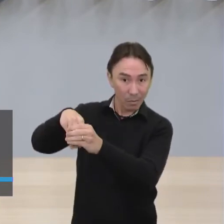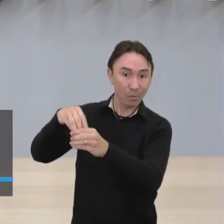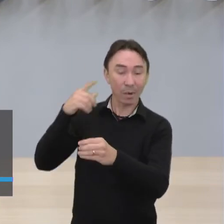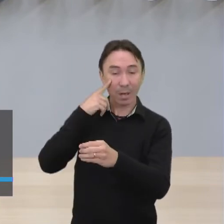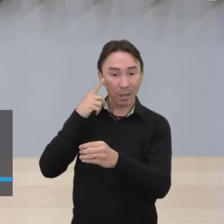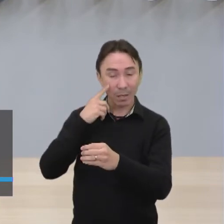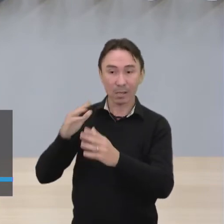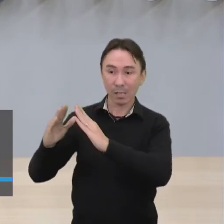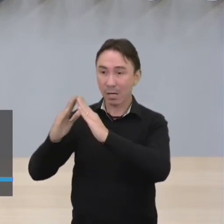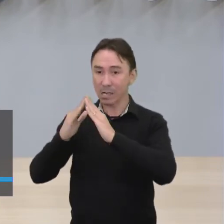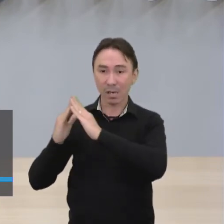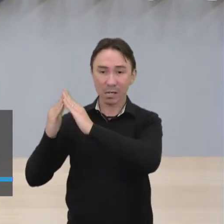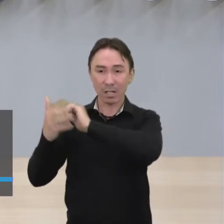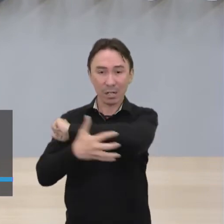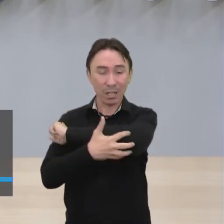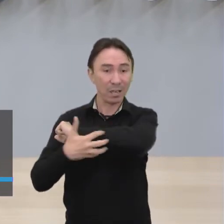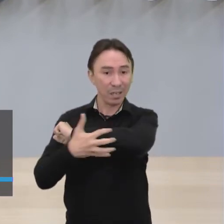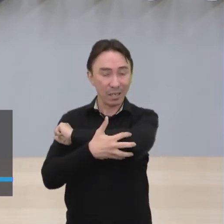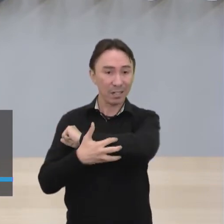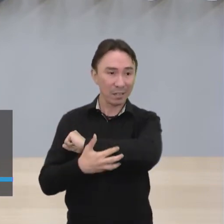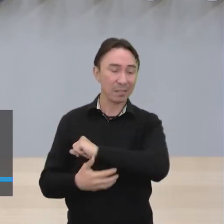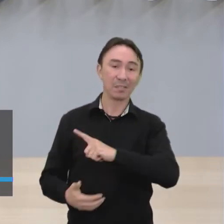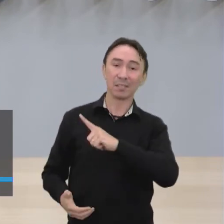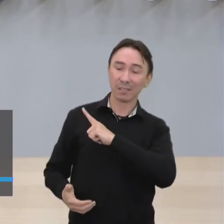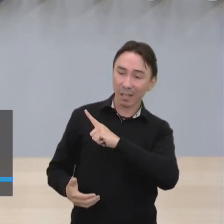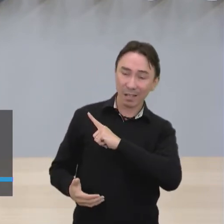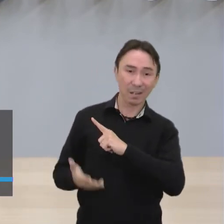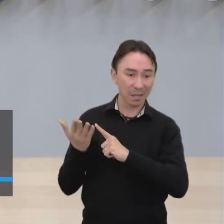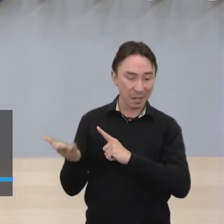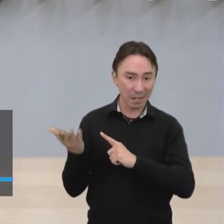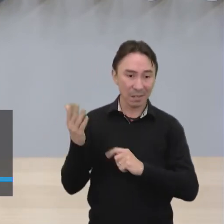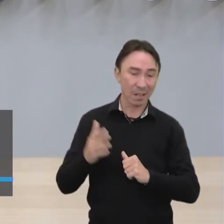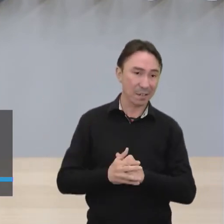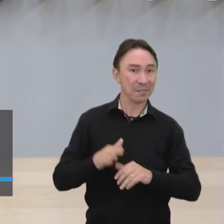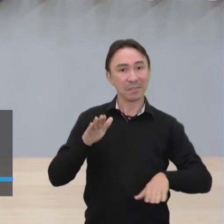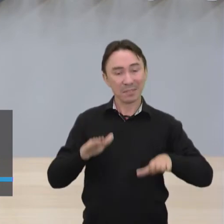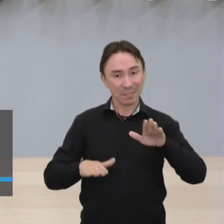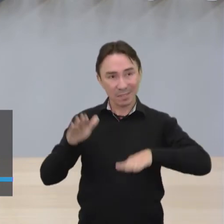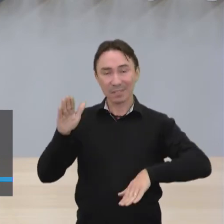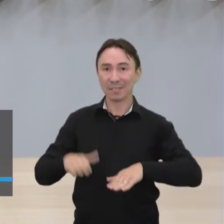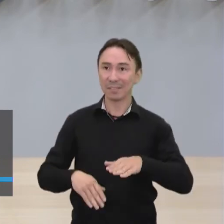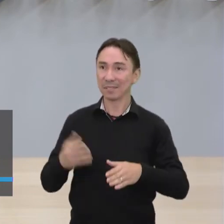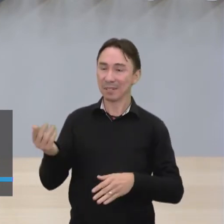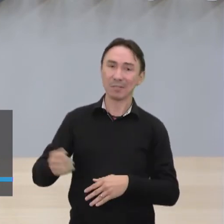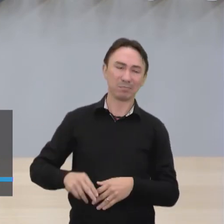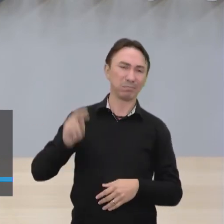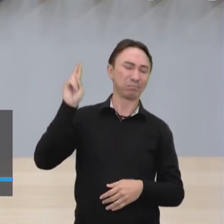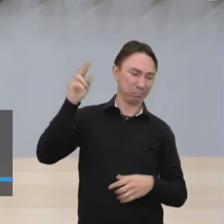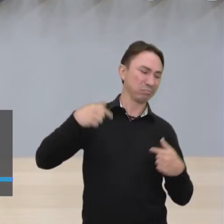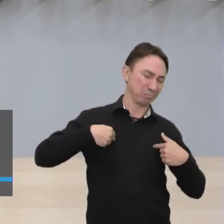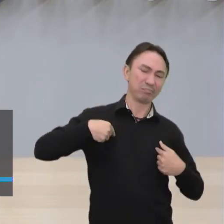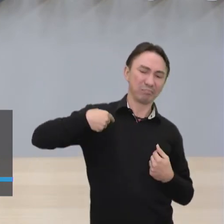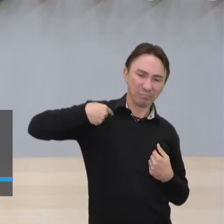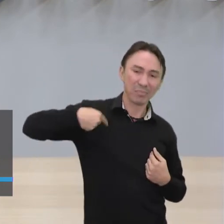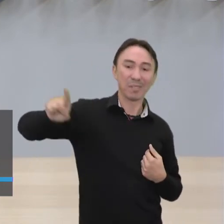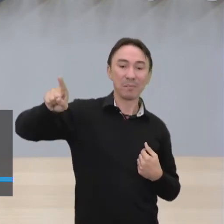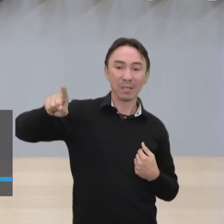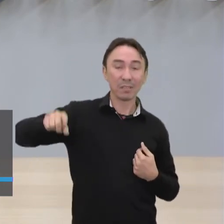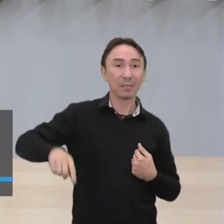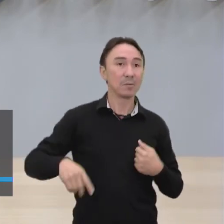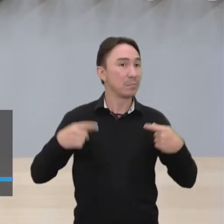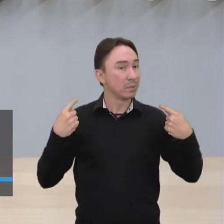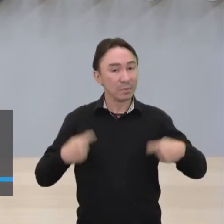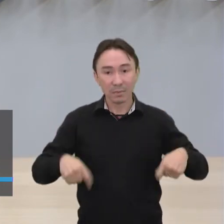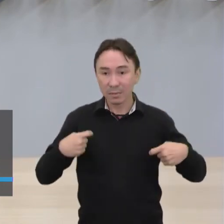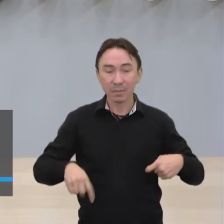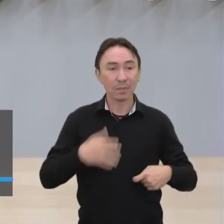acabam assumindo esse papel social que deveria ser da política pública, né? Então, é louvável? Mas você verifica